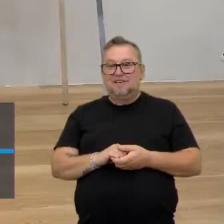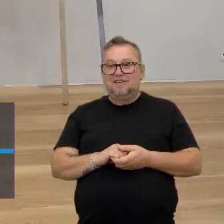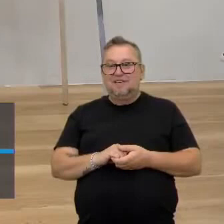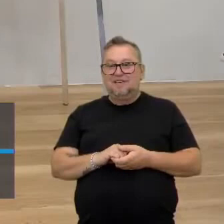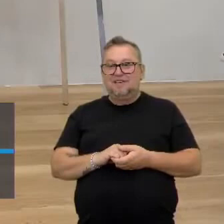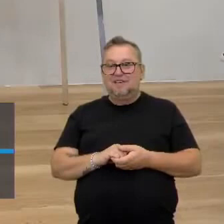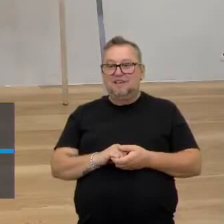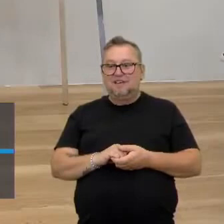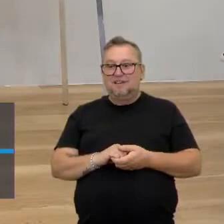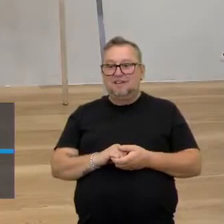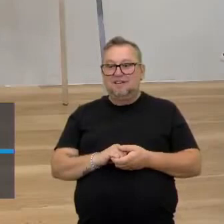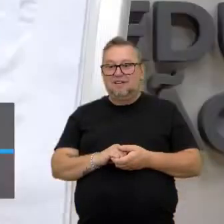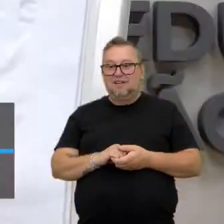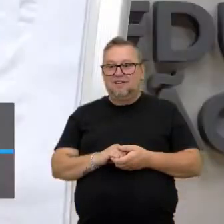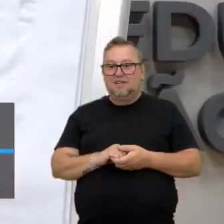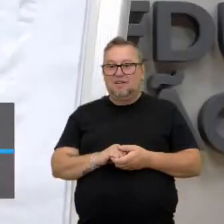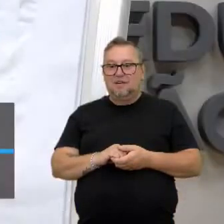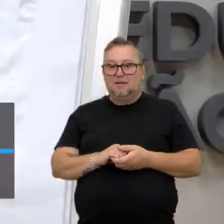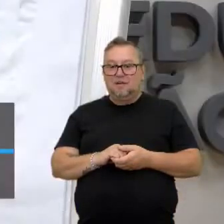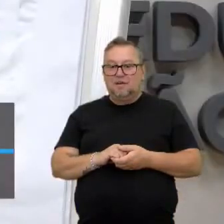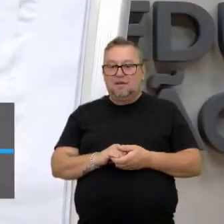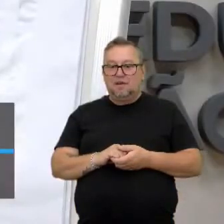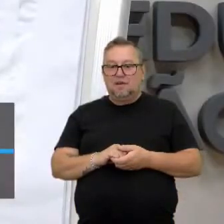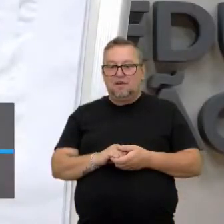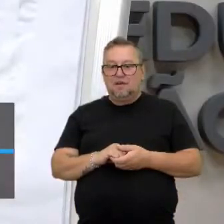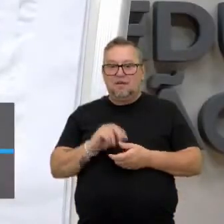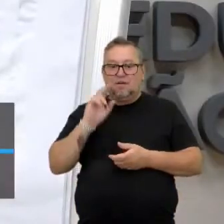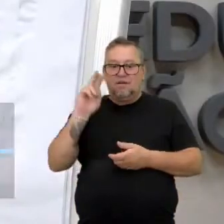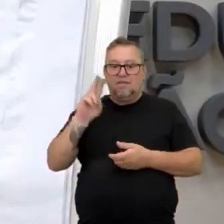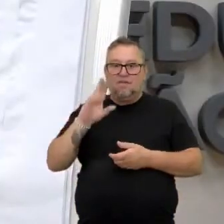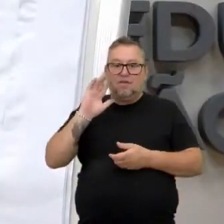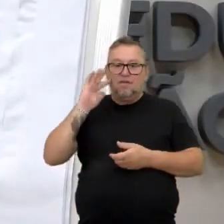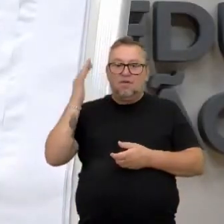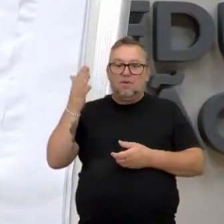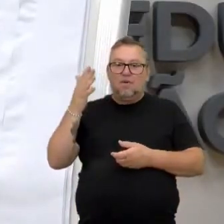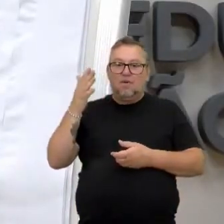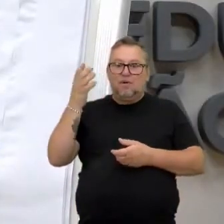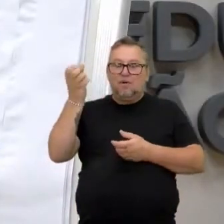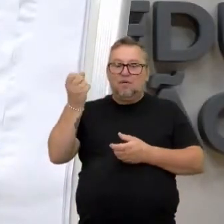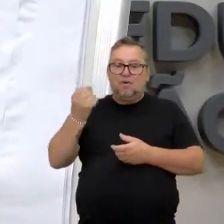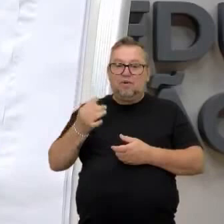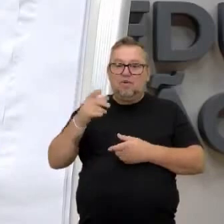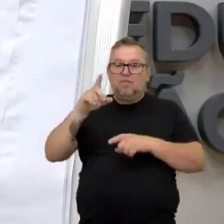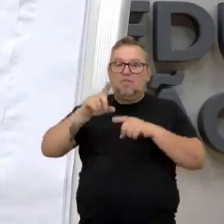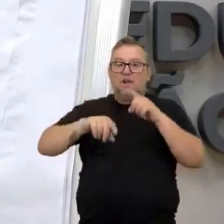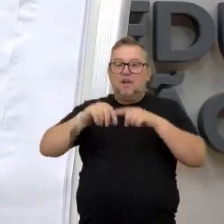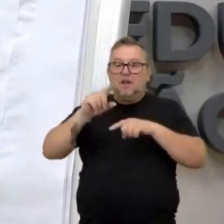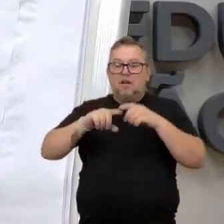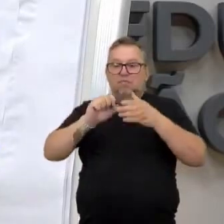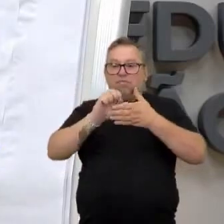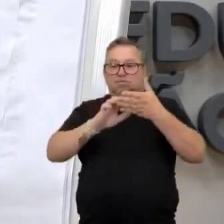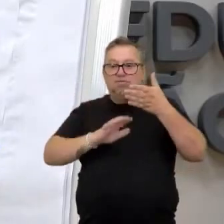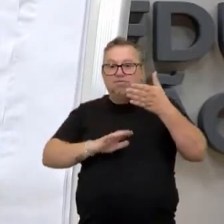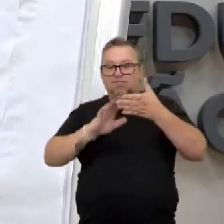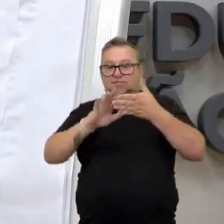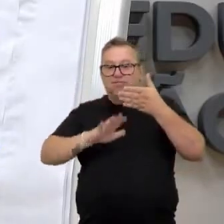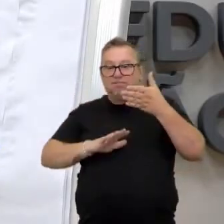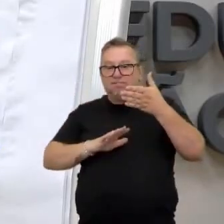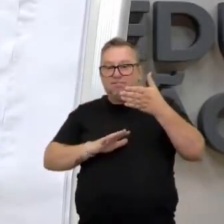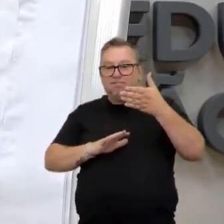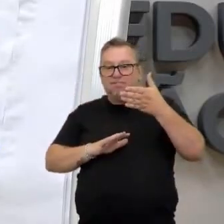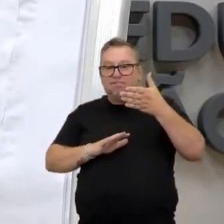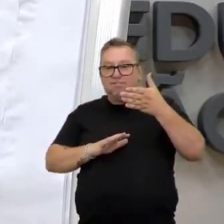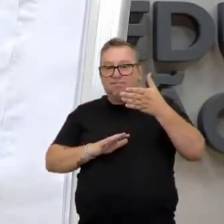Aqui, ó, foi até bom isso ter acontecido, ó. Aqui ocorreu aquele negócio que eu falei do material, ó. No caso, essa canetinha aqui,